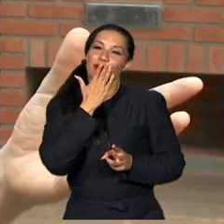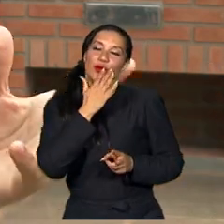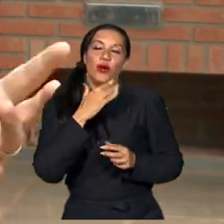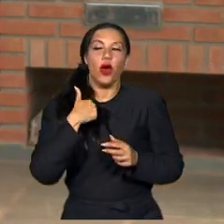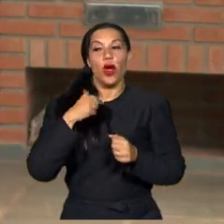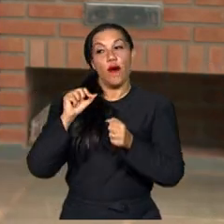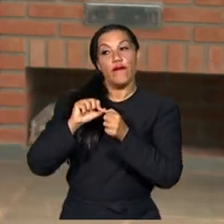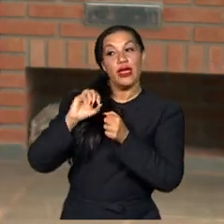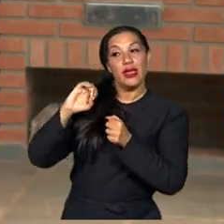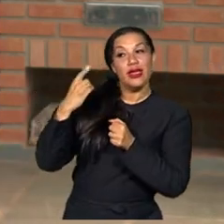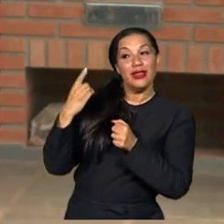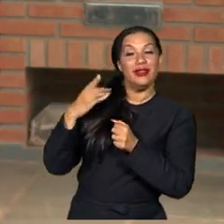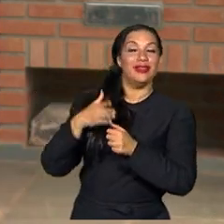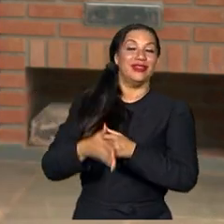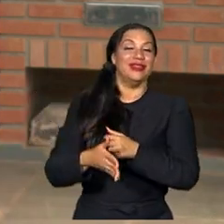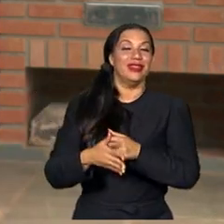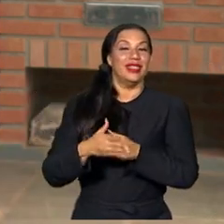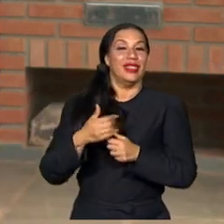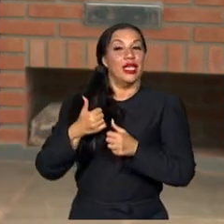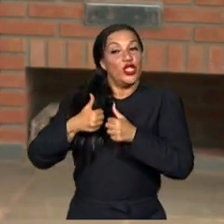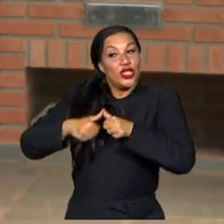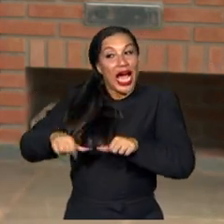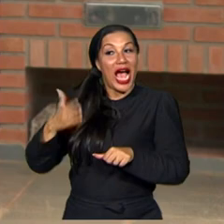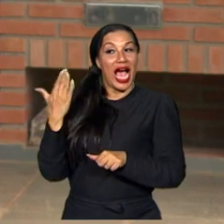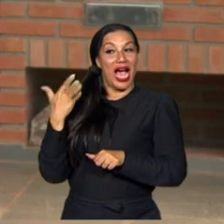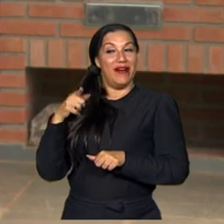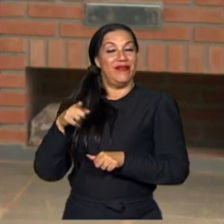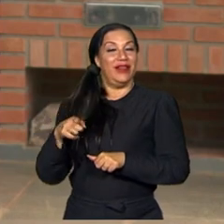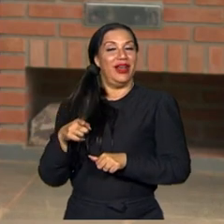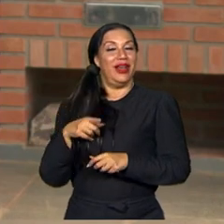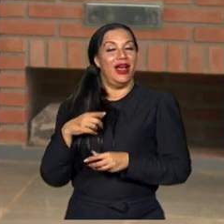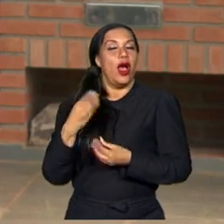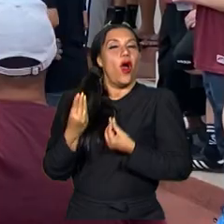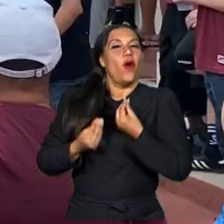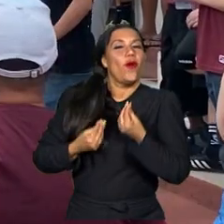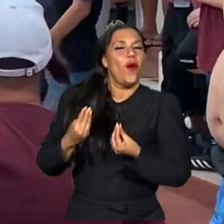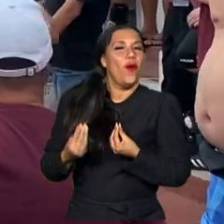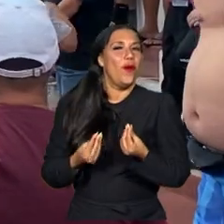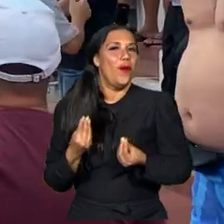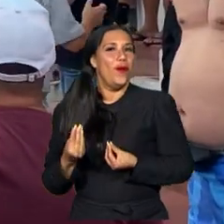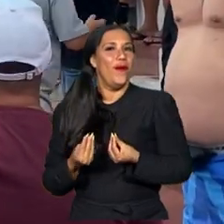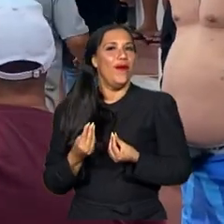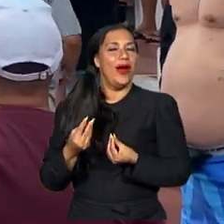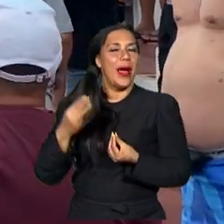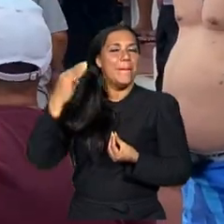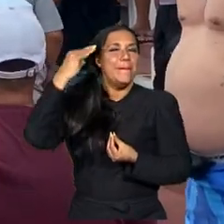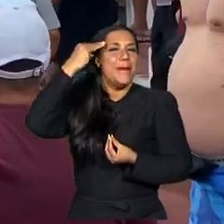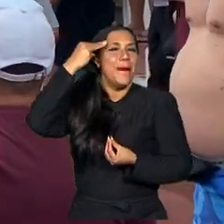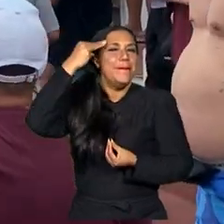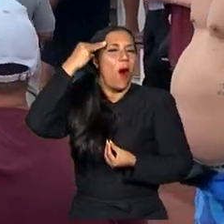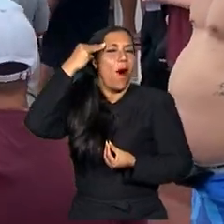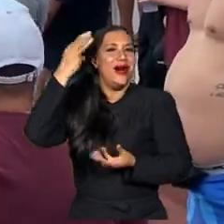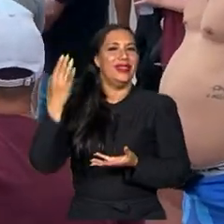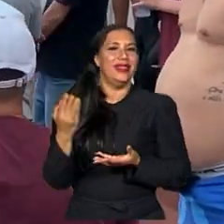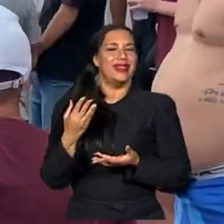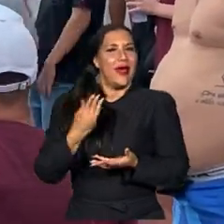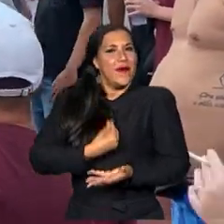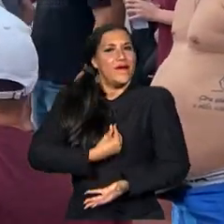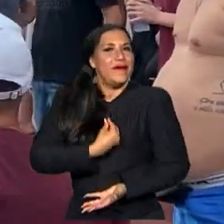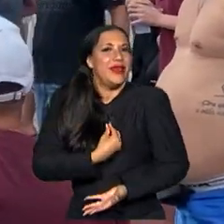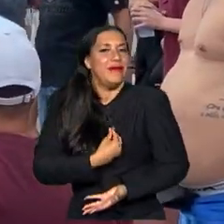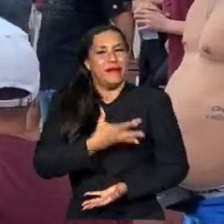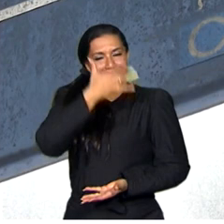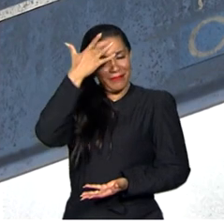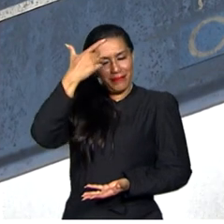fez, de algo que ela estava. E como isso produz memórias muito vivas para